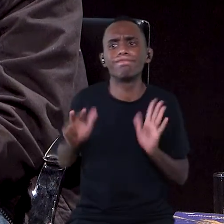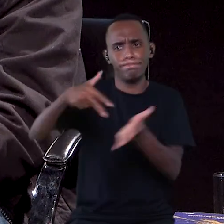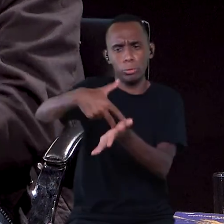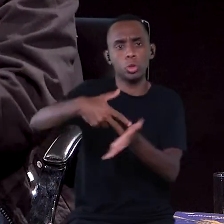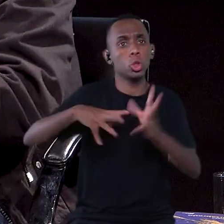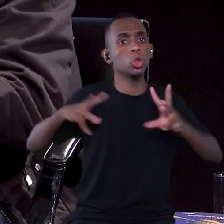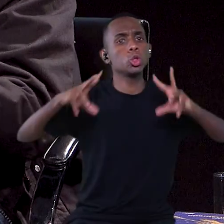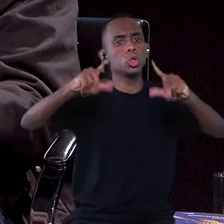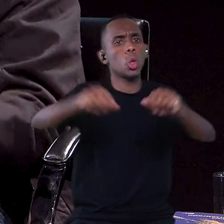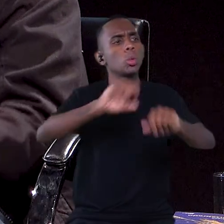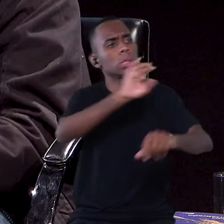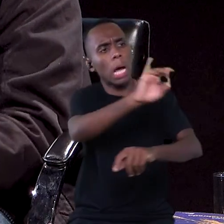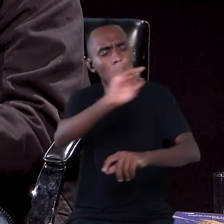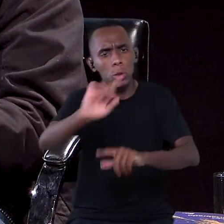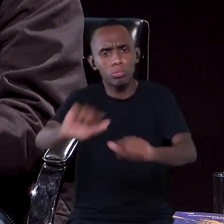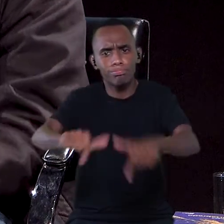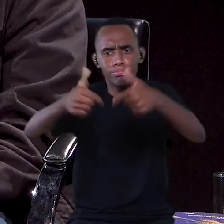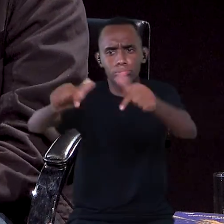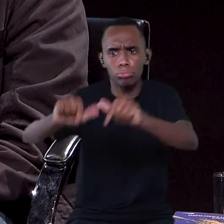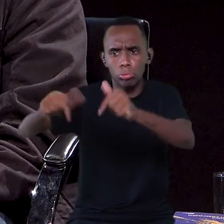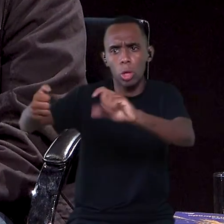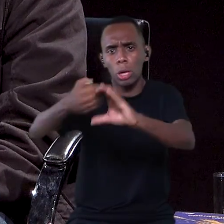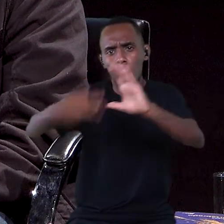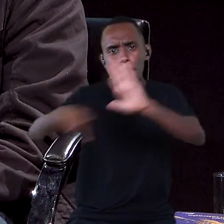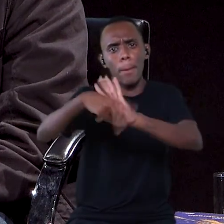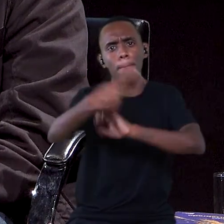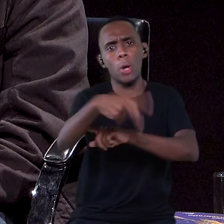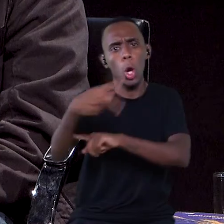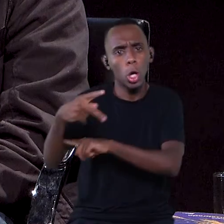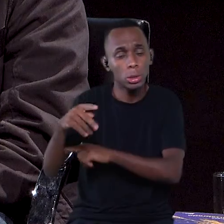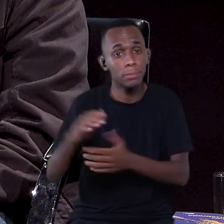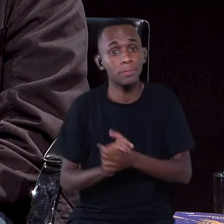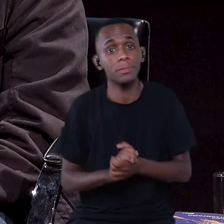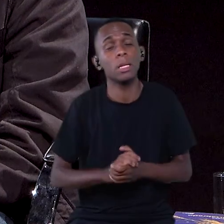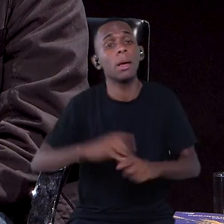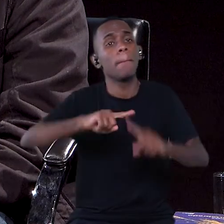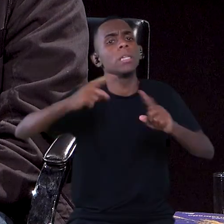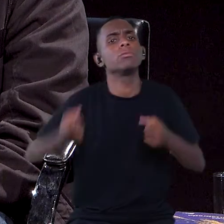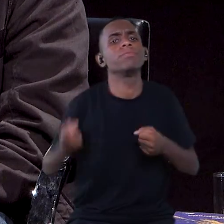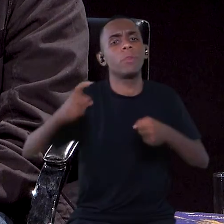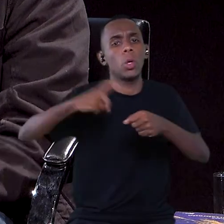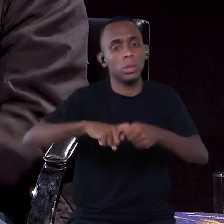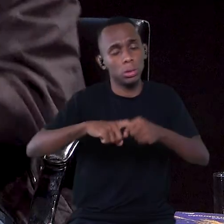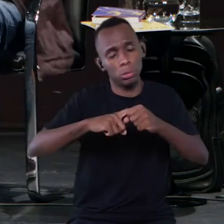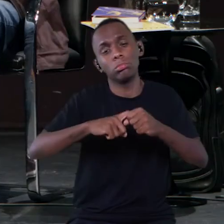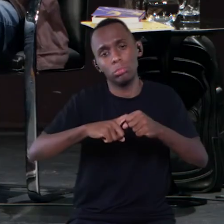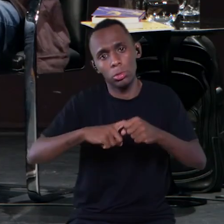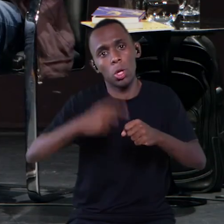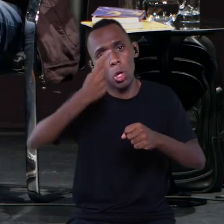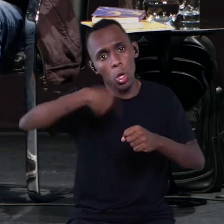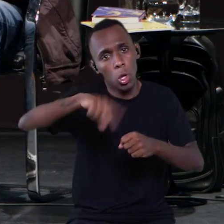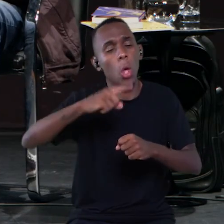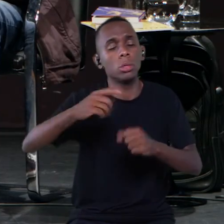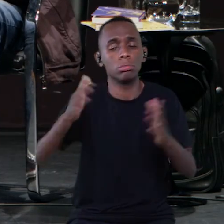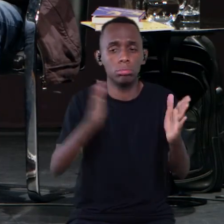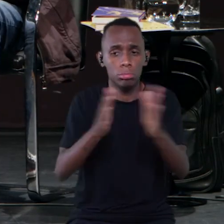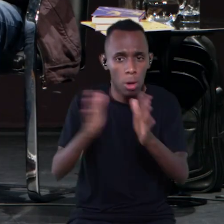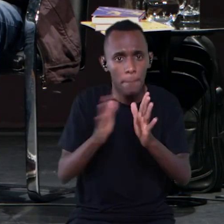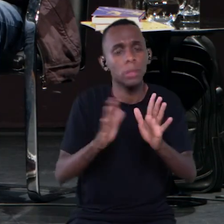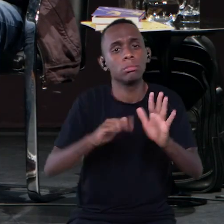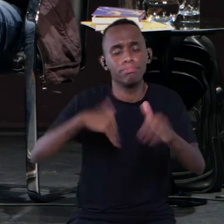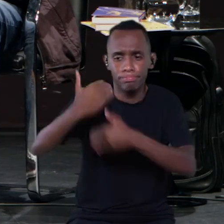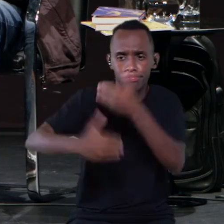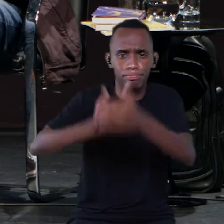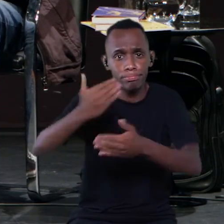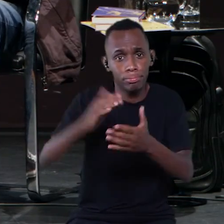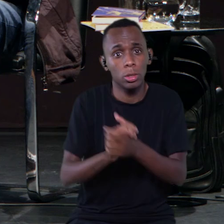faltar. Cada um contribuindo do modo que pode, a maneira que seja capaz, mas recuperando aí sim, talvez do que foi o nosso período geracional,